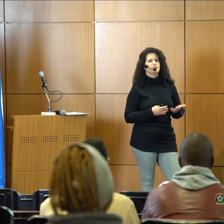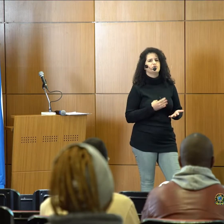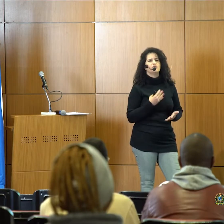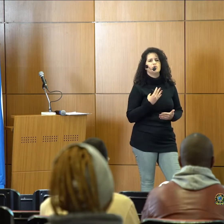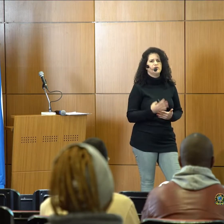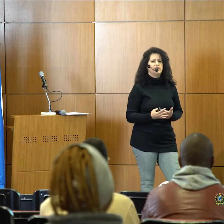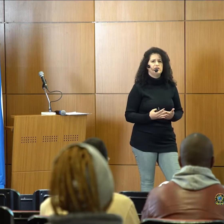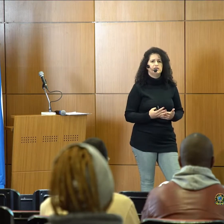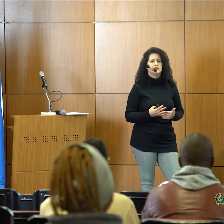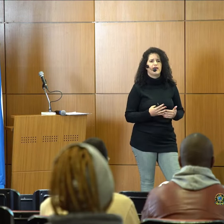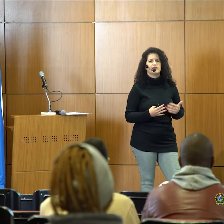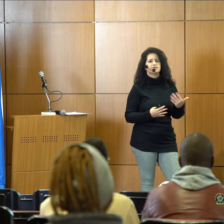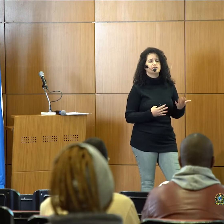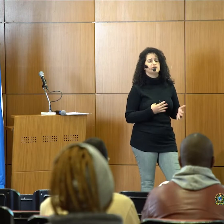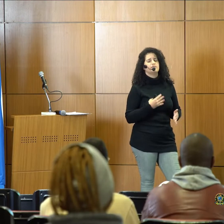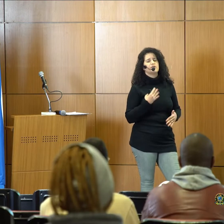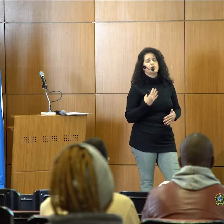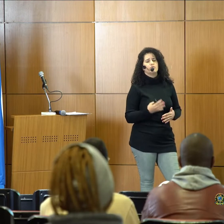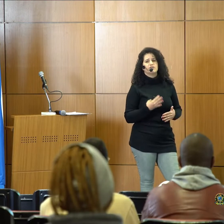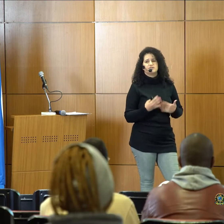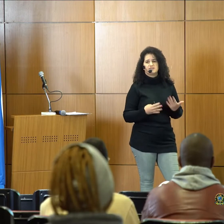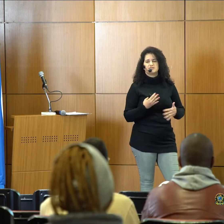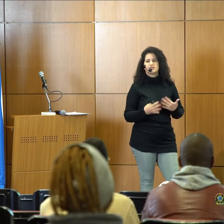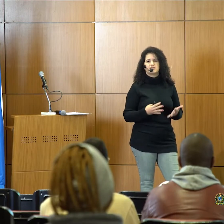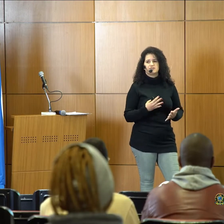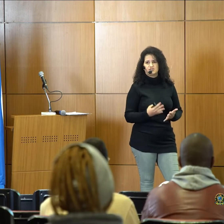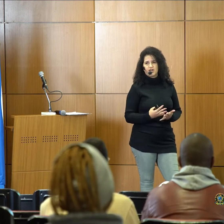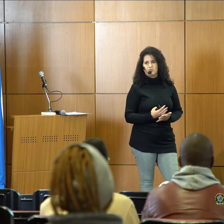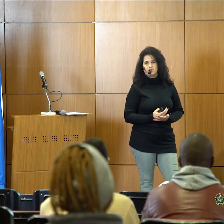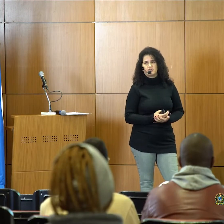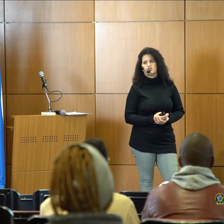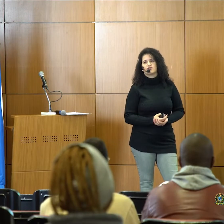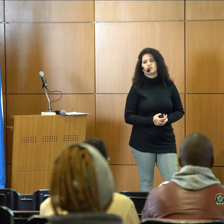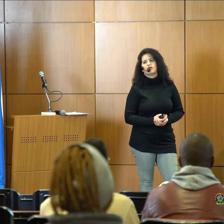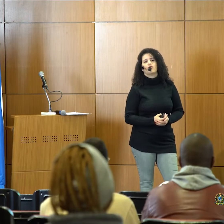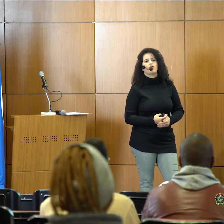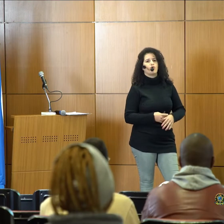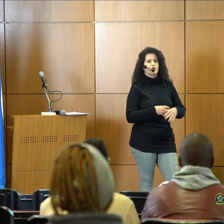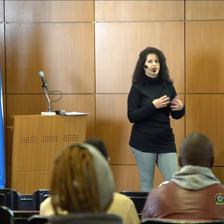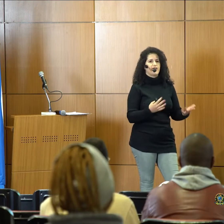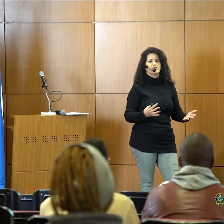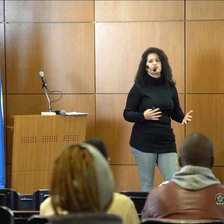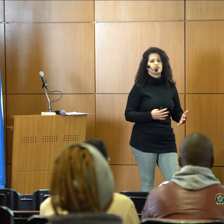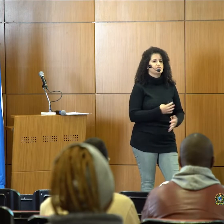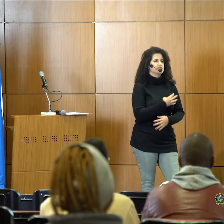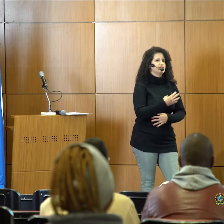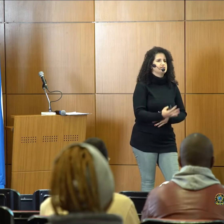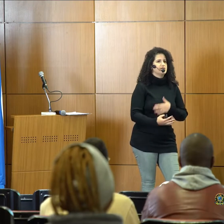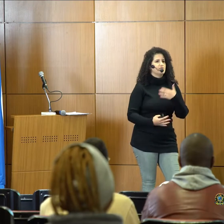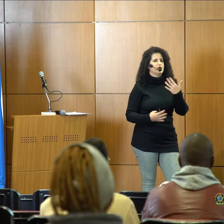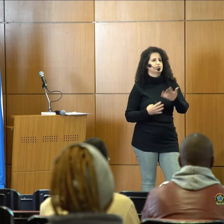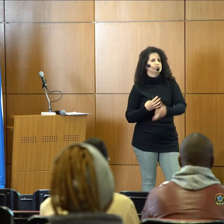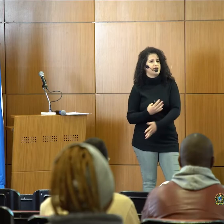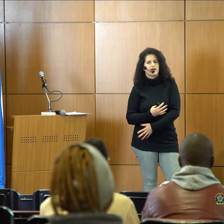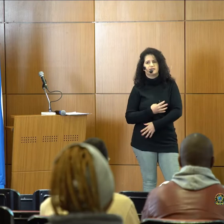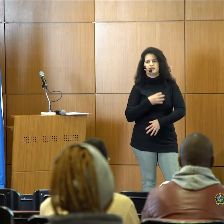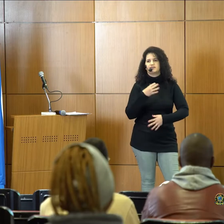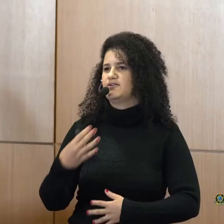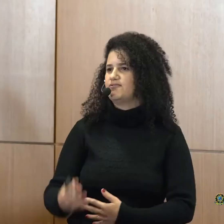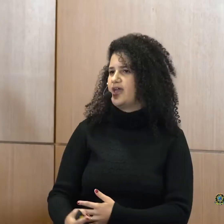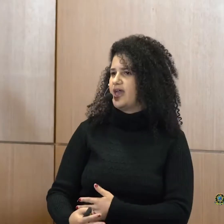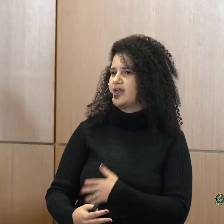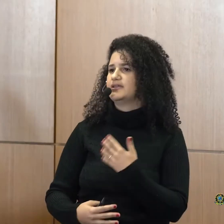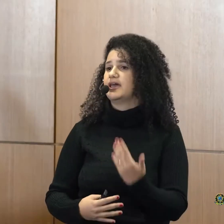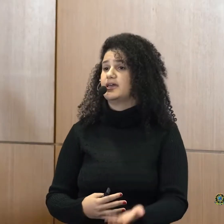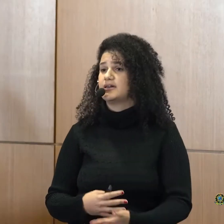a letra muito ruim, né, assim. Muitas vezes as crianças chegam para a gente na TO com queixa de desatenção, bagunçada,